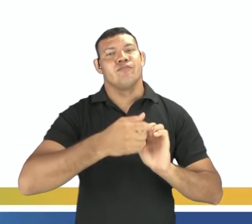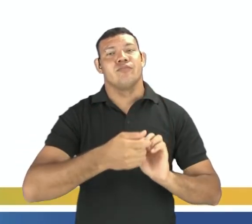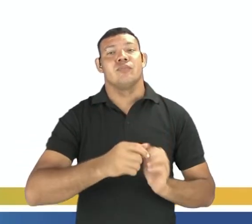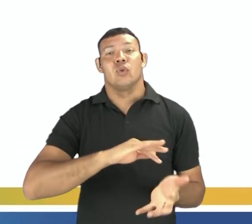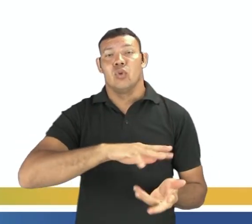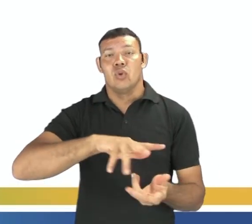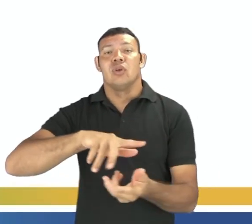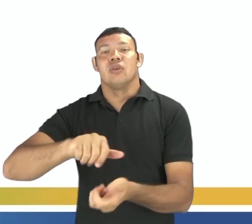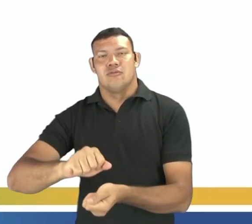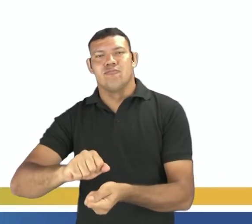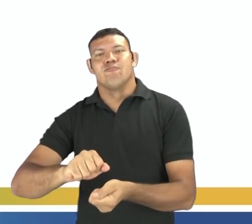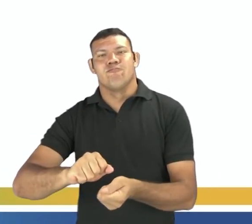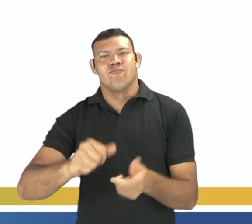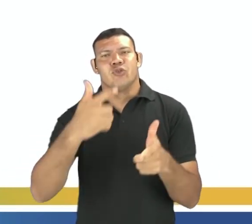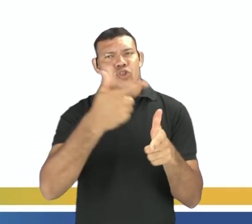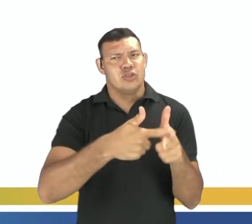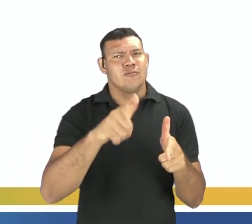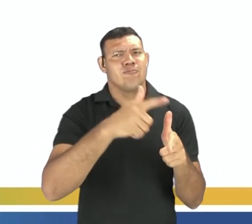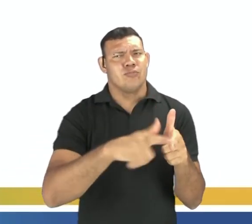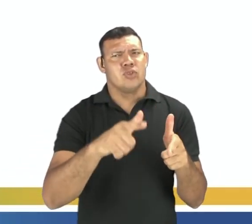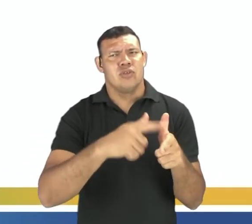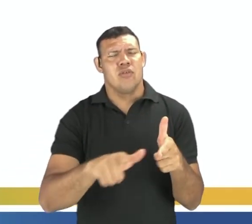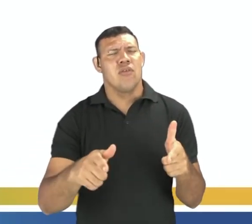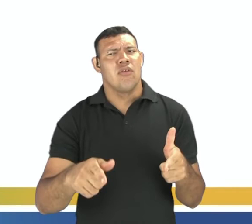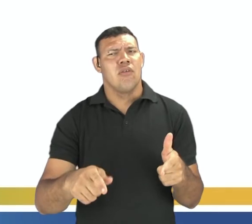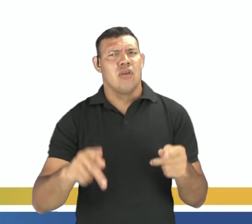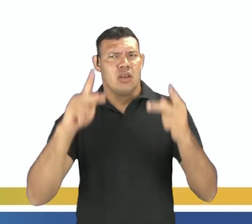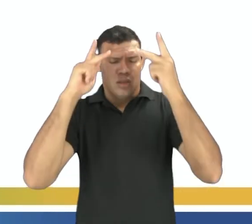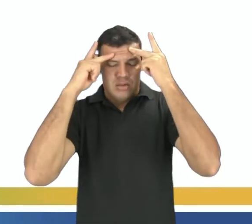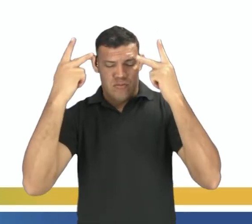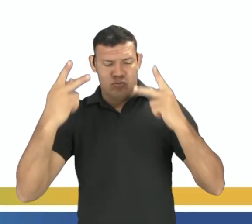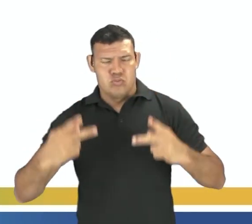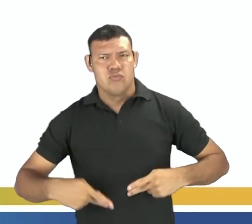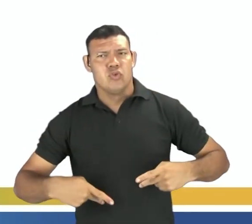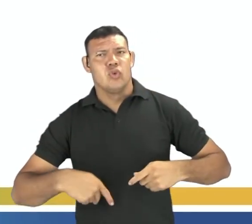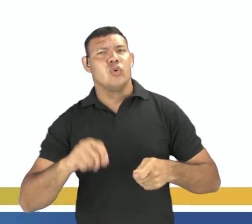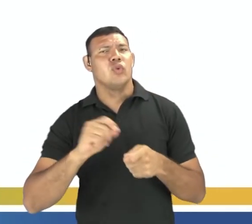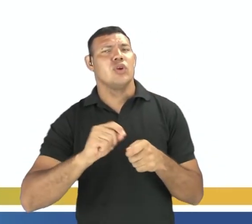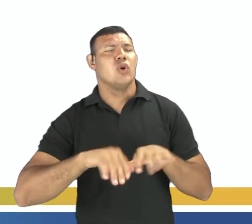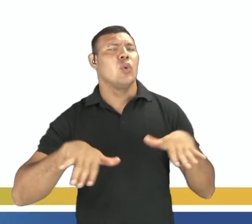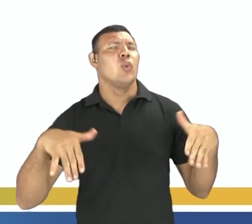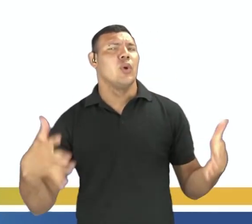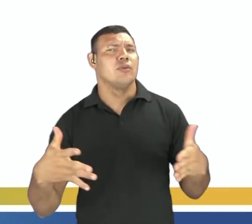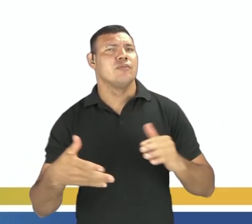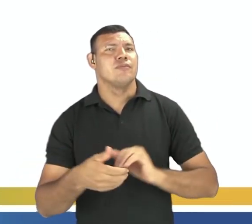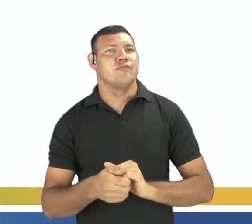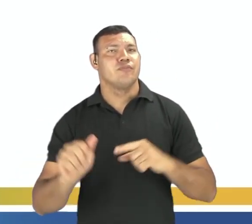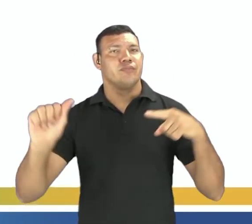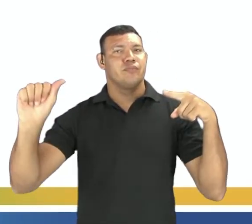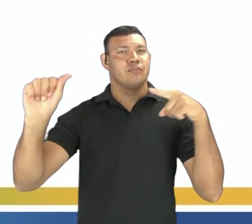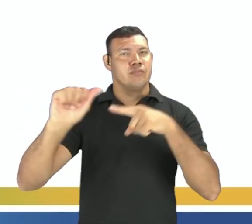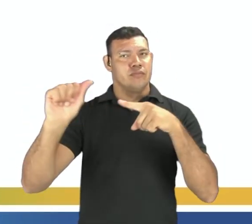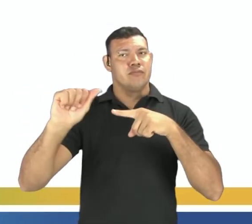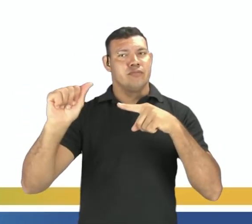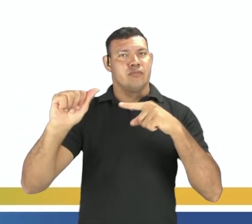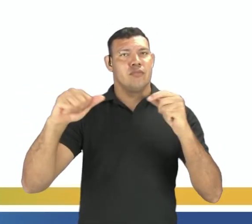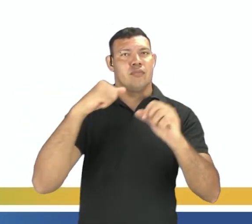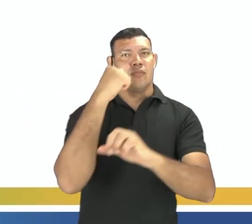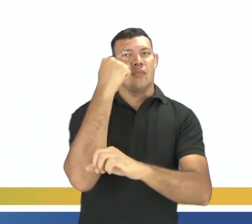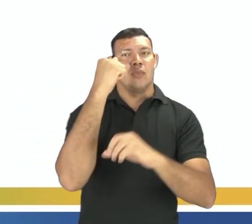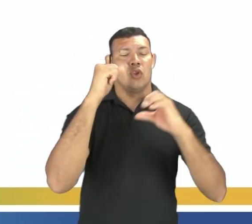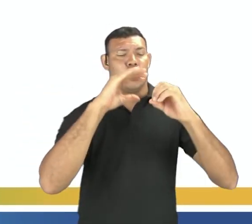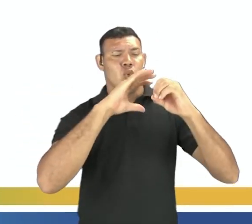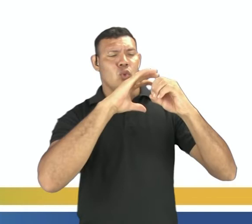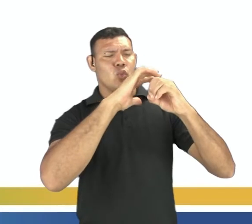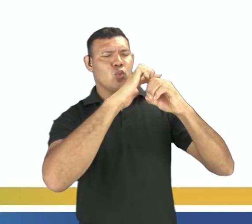é consequência da intensificação de qual fenômeno natural do planeta? Letra A, destruição da